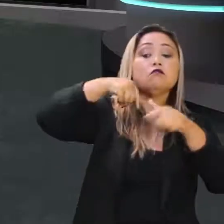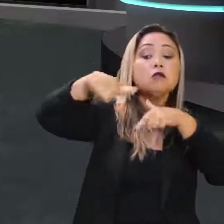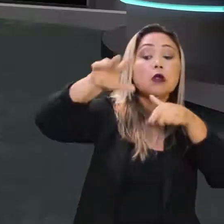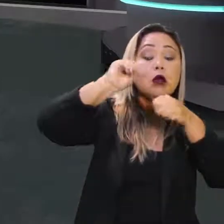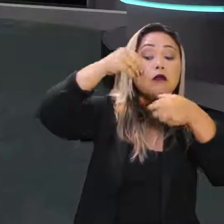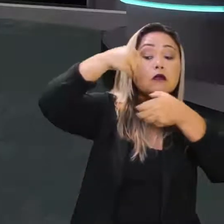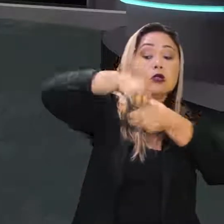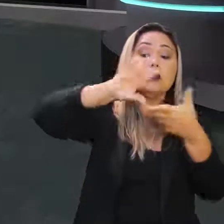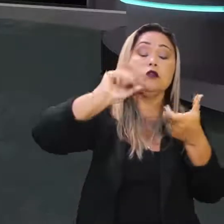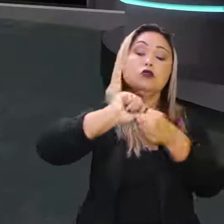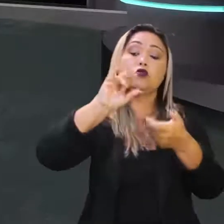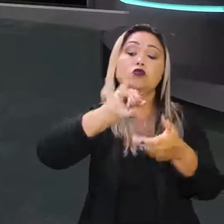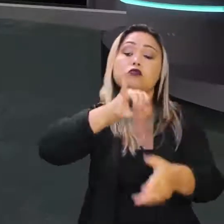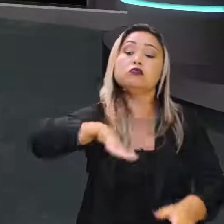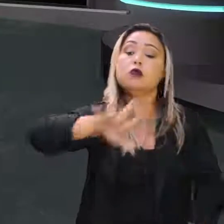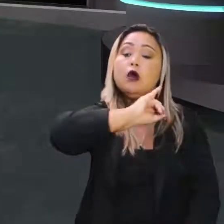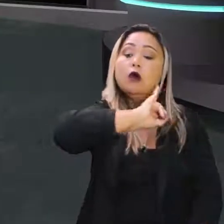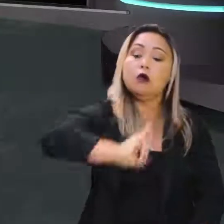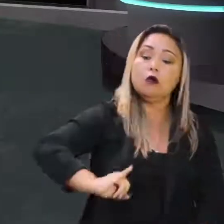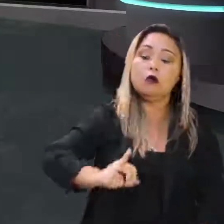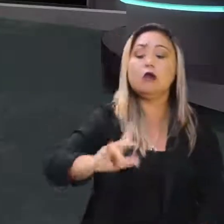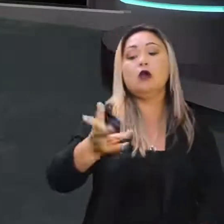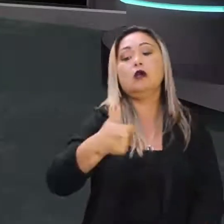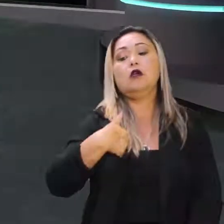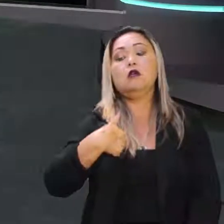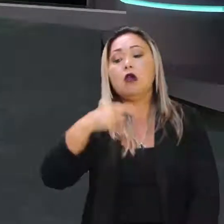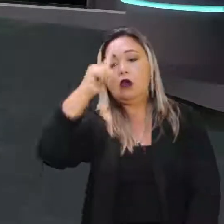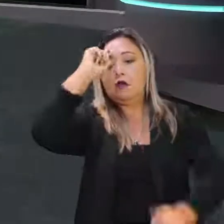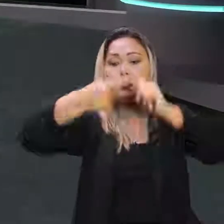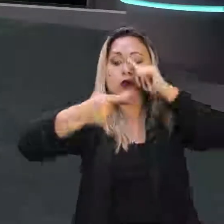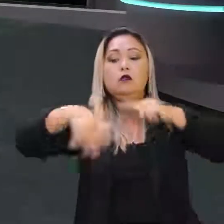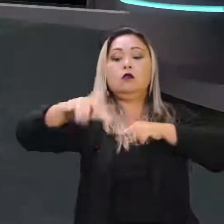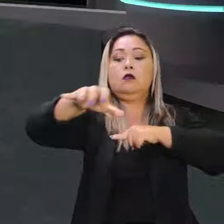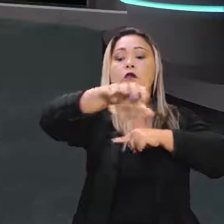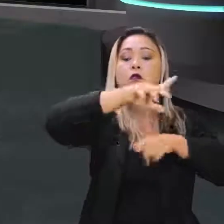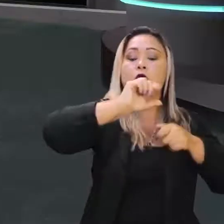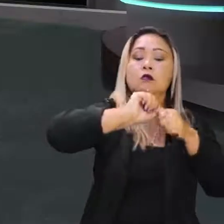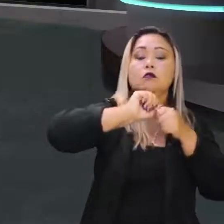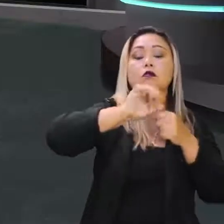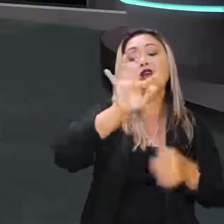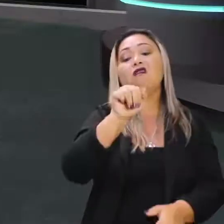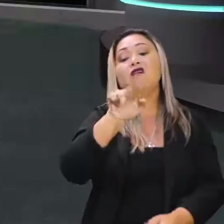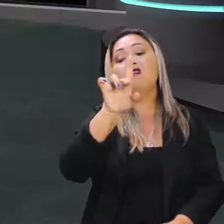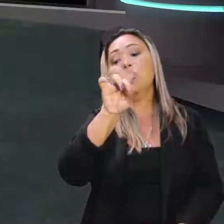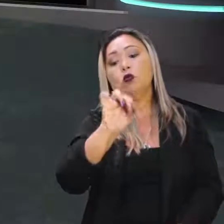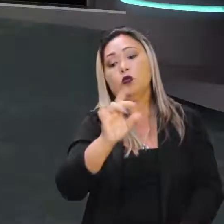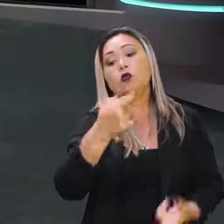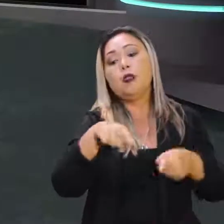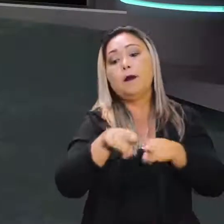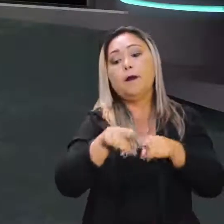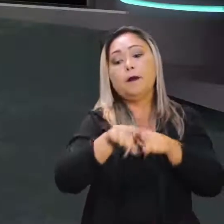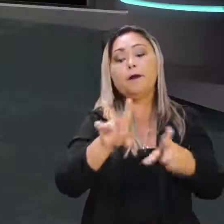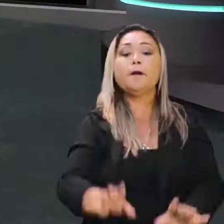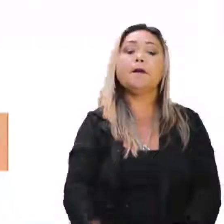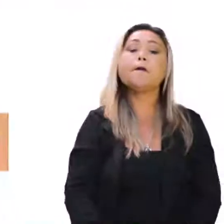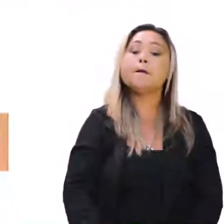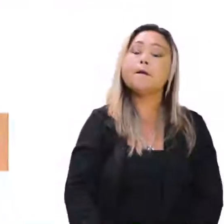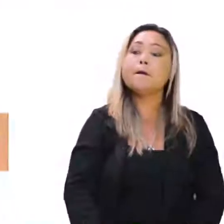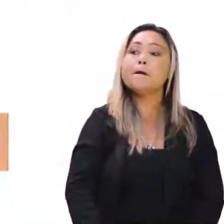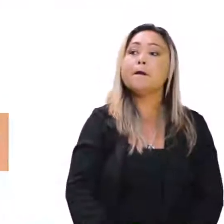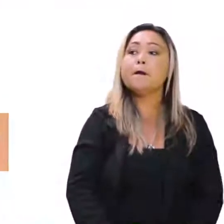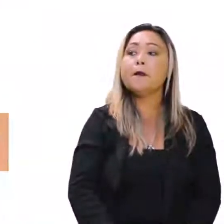governo, de quem mandava naquele recanto, né, porque tinha os feudos também. Verdade. Então, seguindo